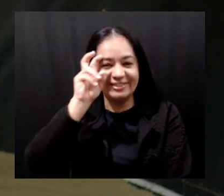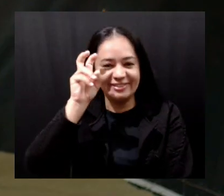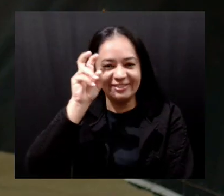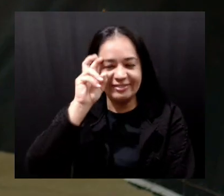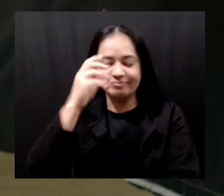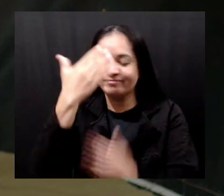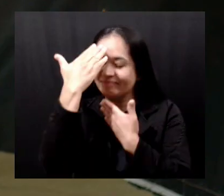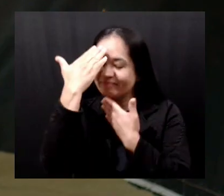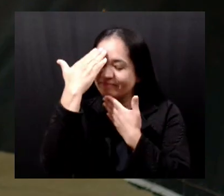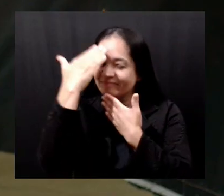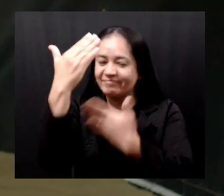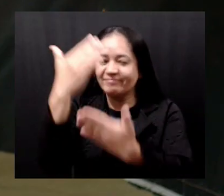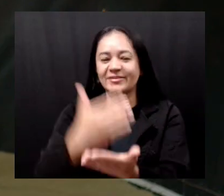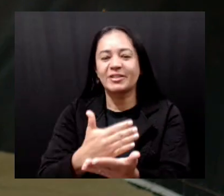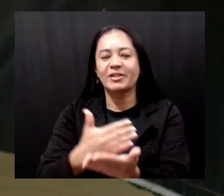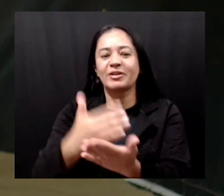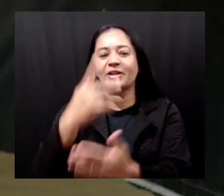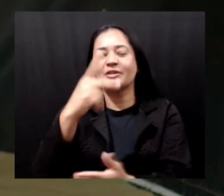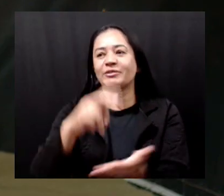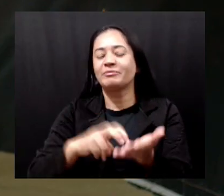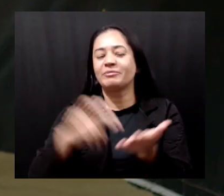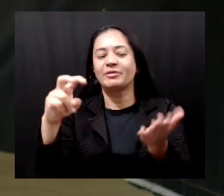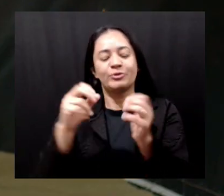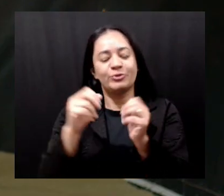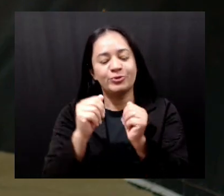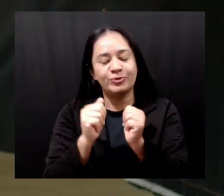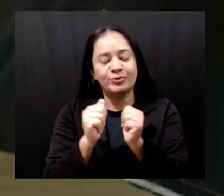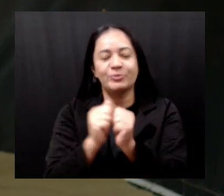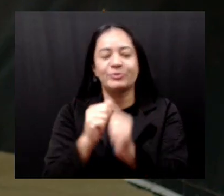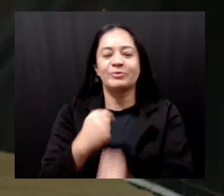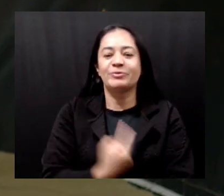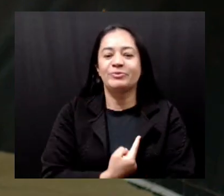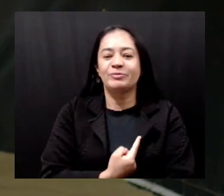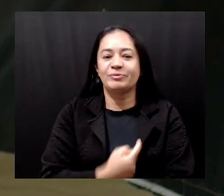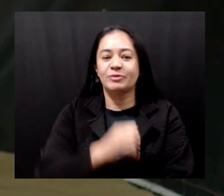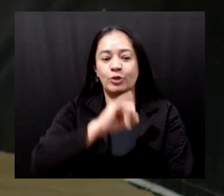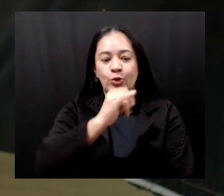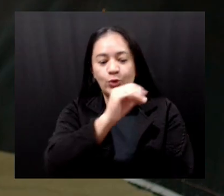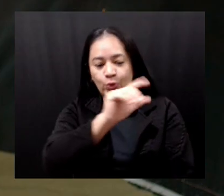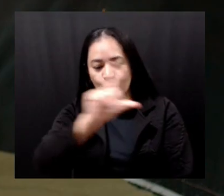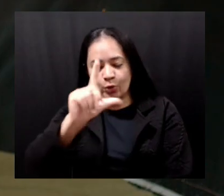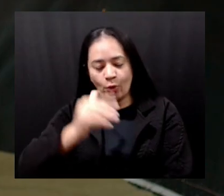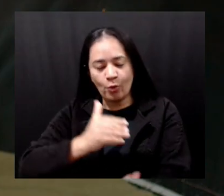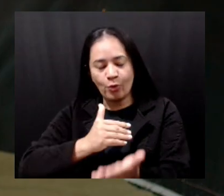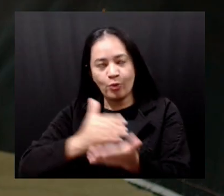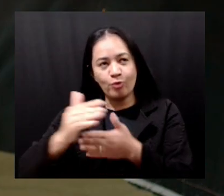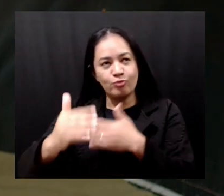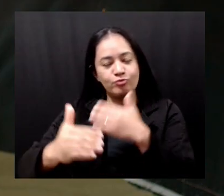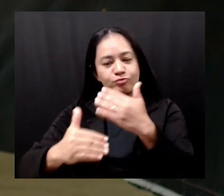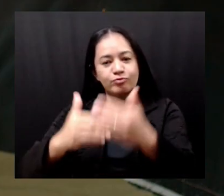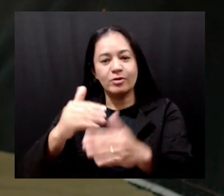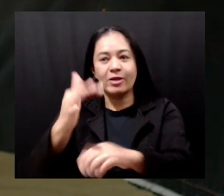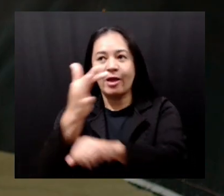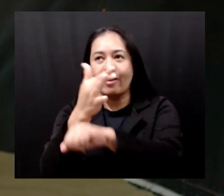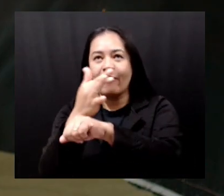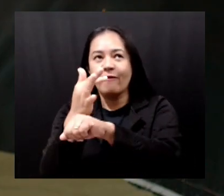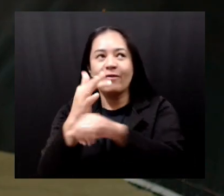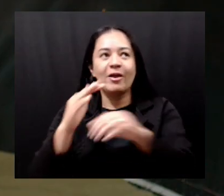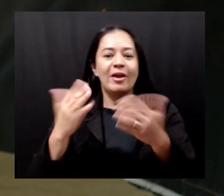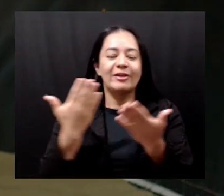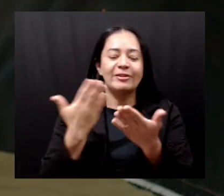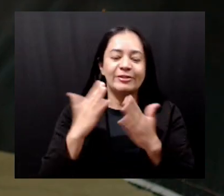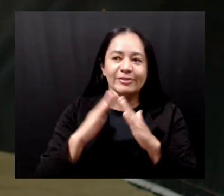começar a sua manhã com a gente. E o julho segue seu curso, né? As férias escolares chegaram para